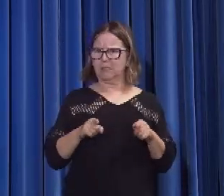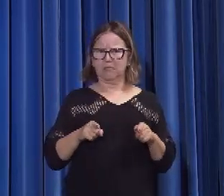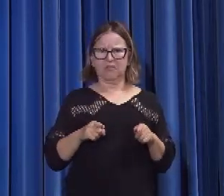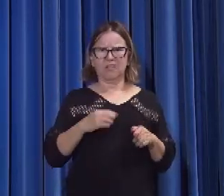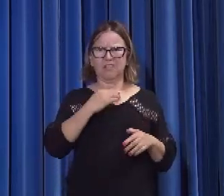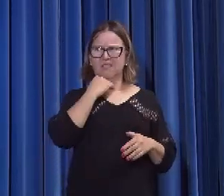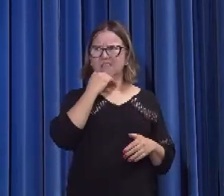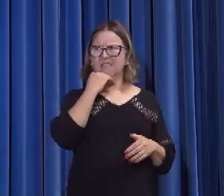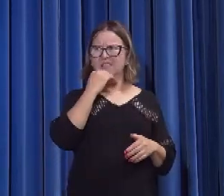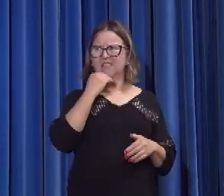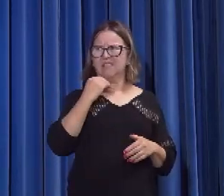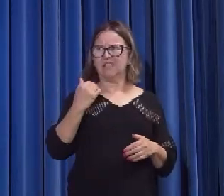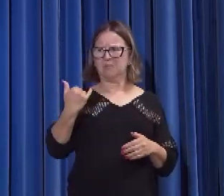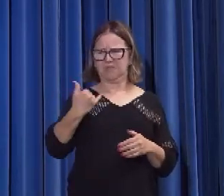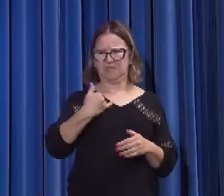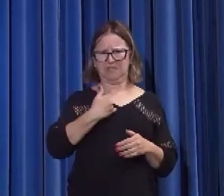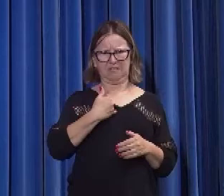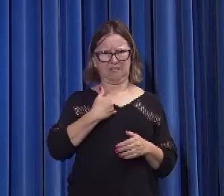vieram pregar a palavra.